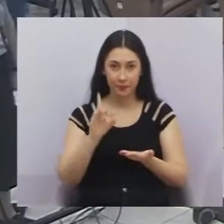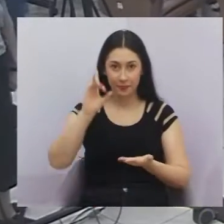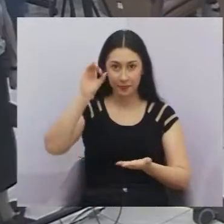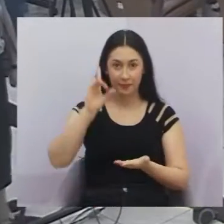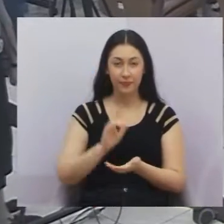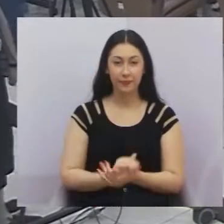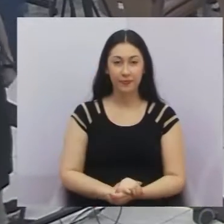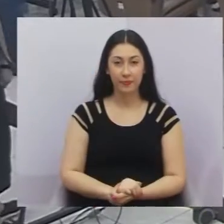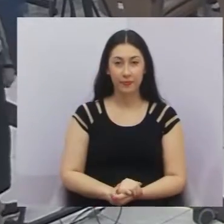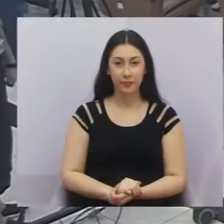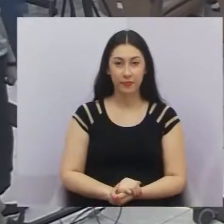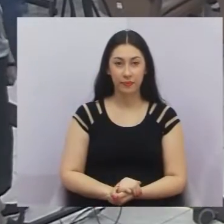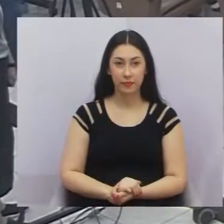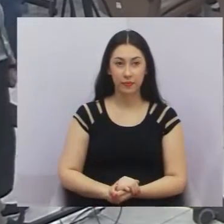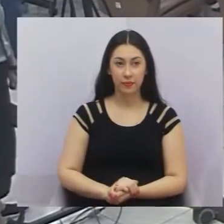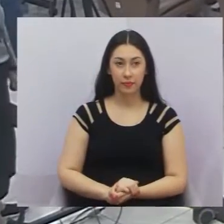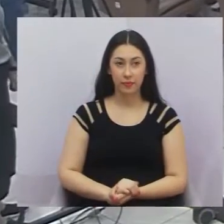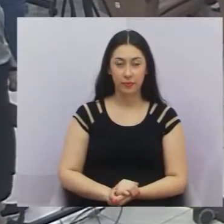Bíblia.